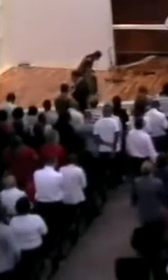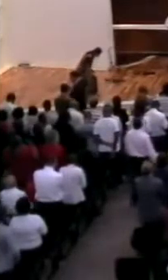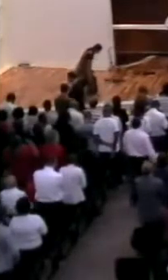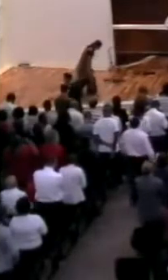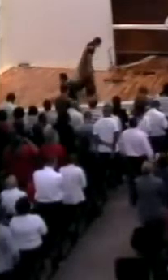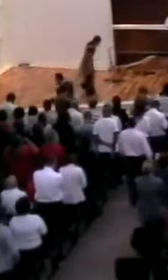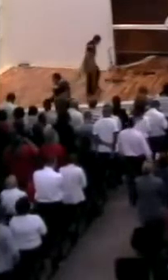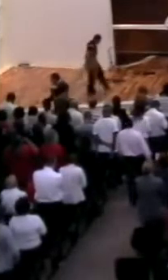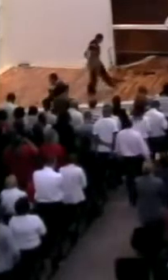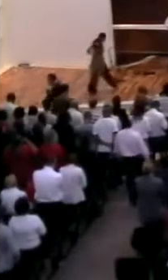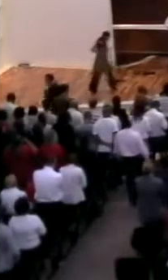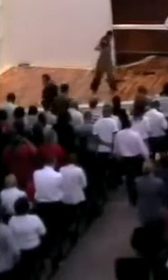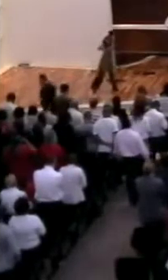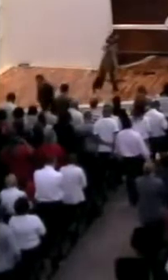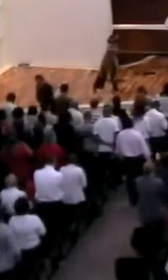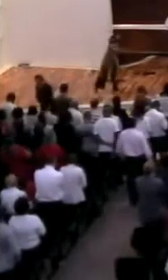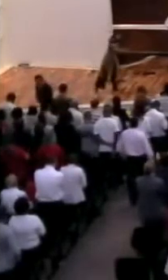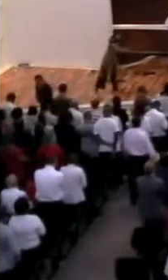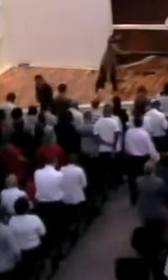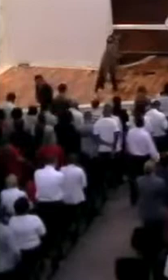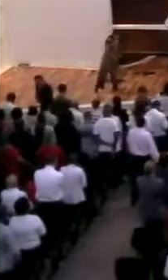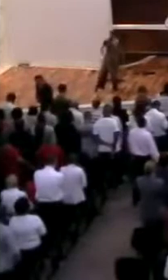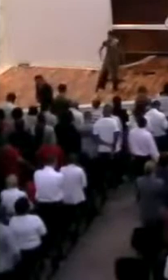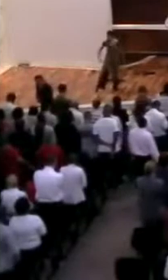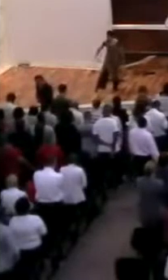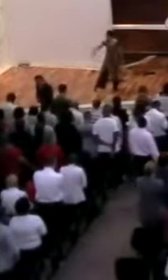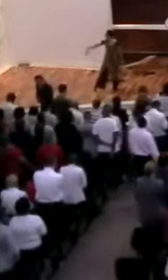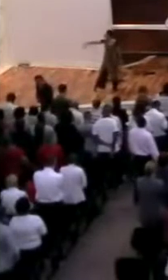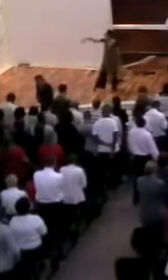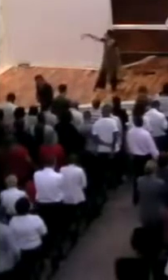mim não pode se